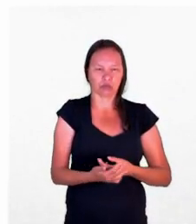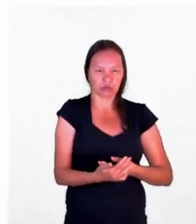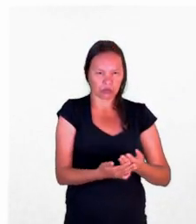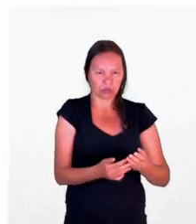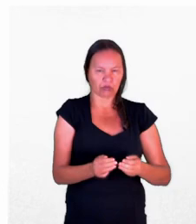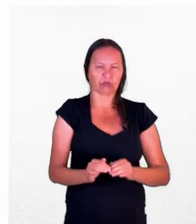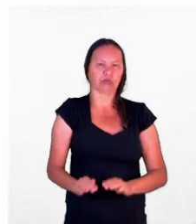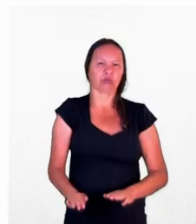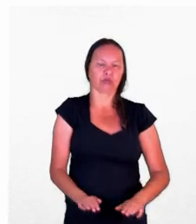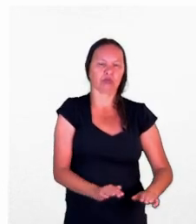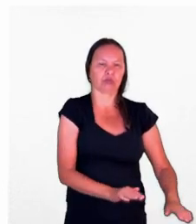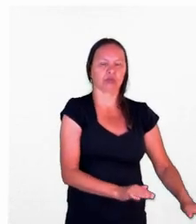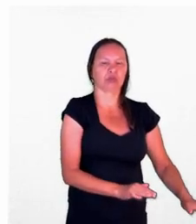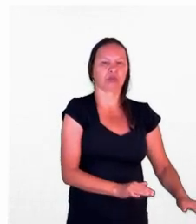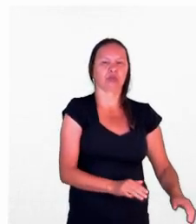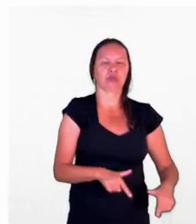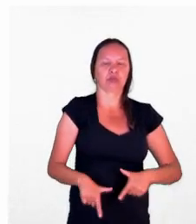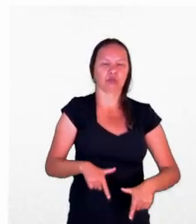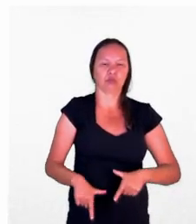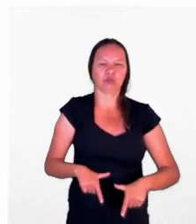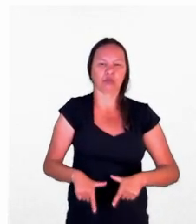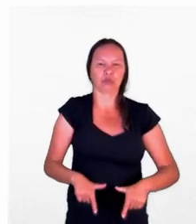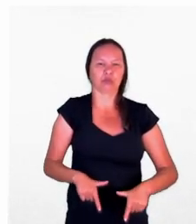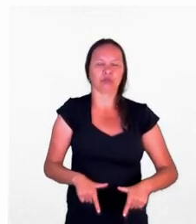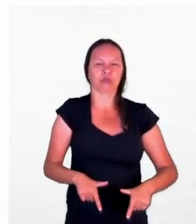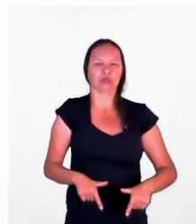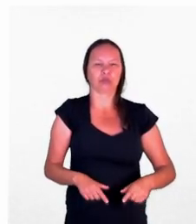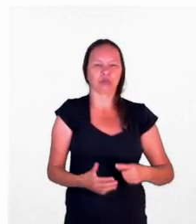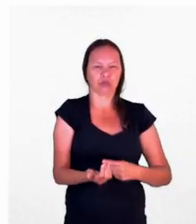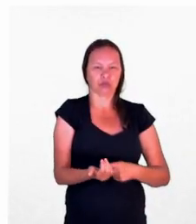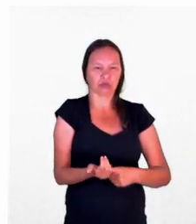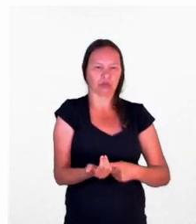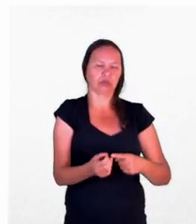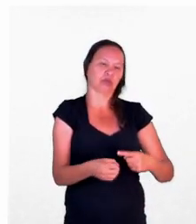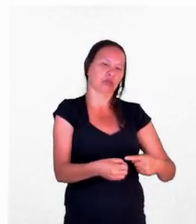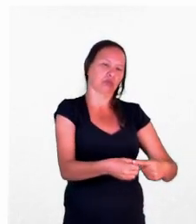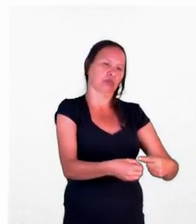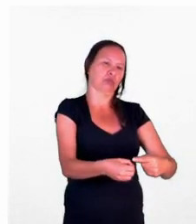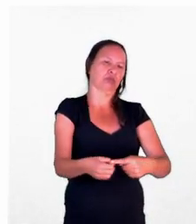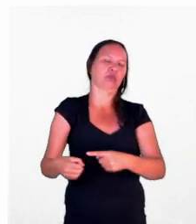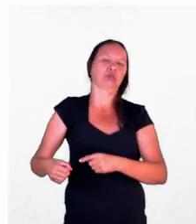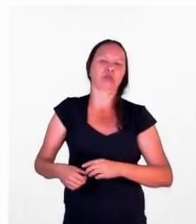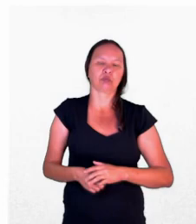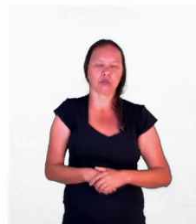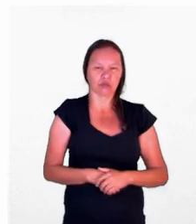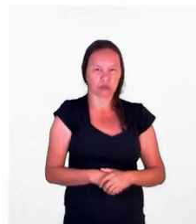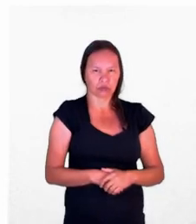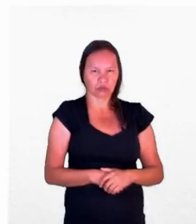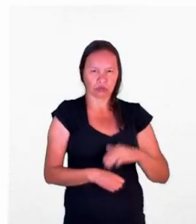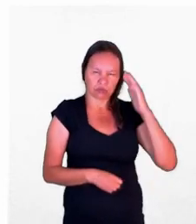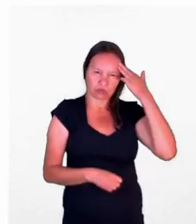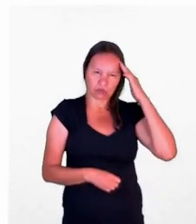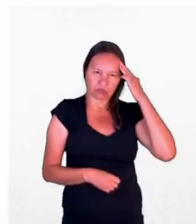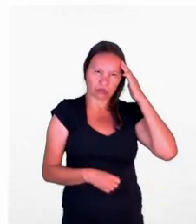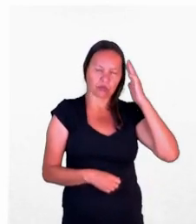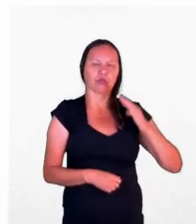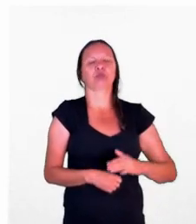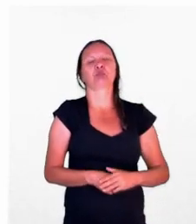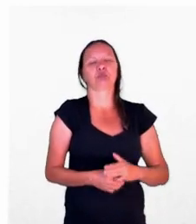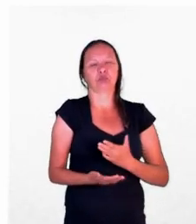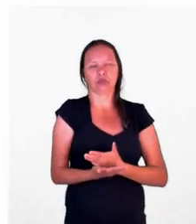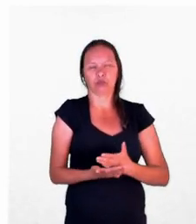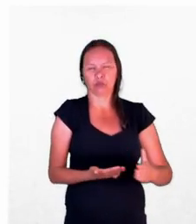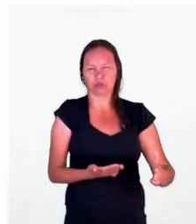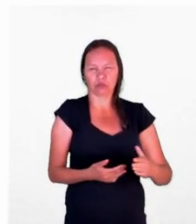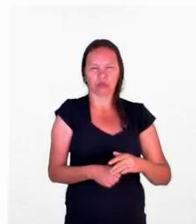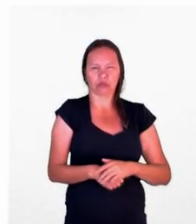necessários dentro dos serviços no território eh eu acho que também entender que esse inquérito começou